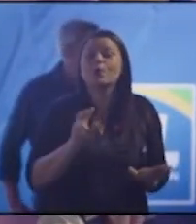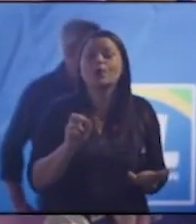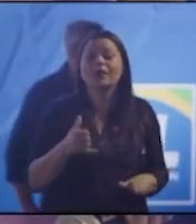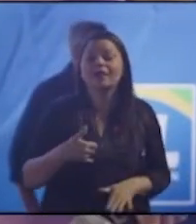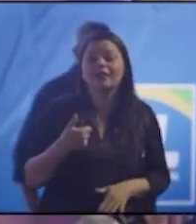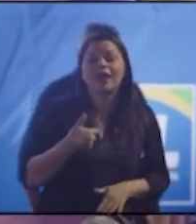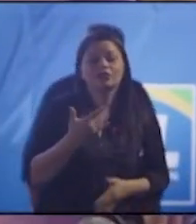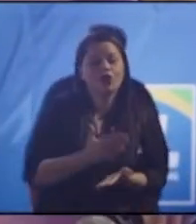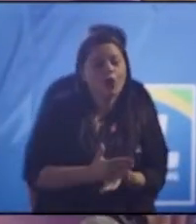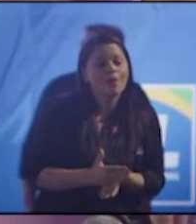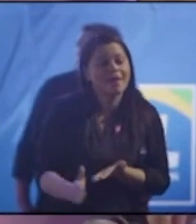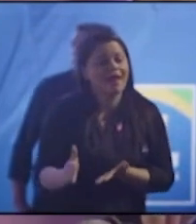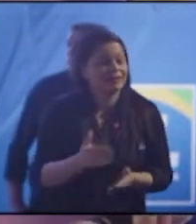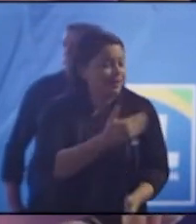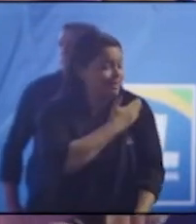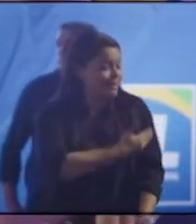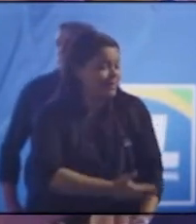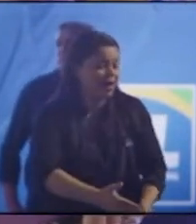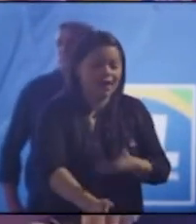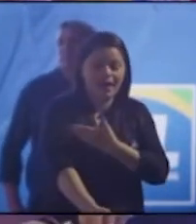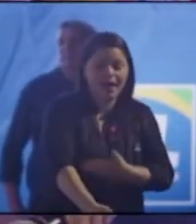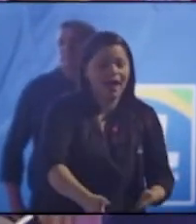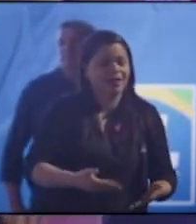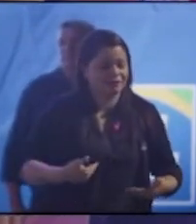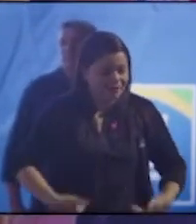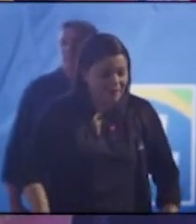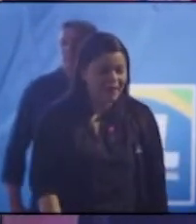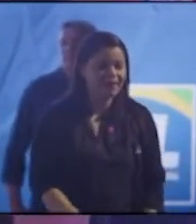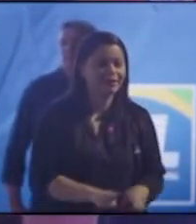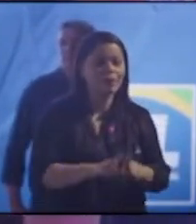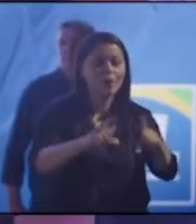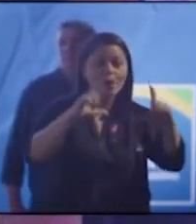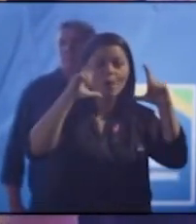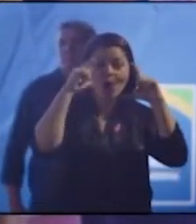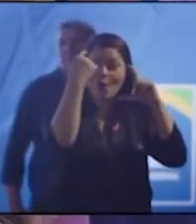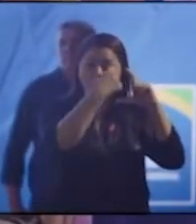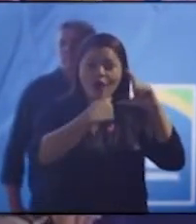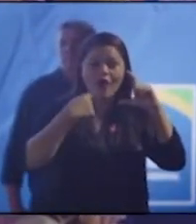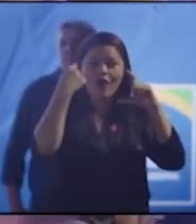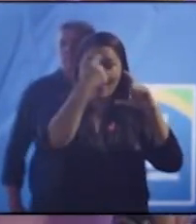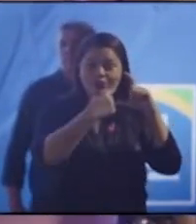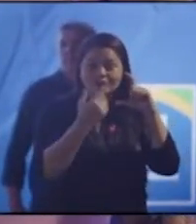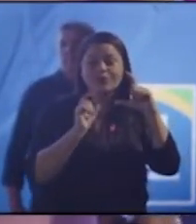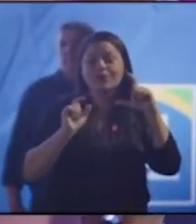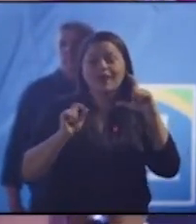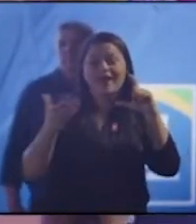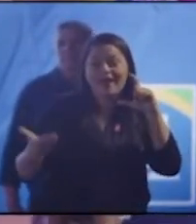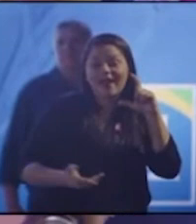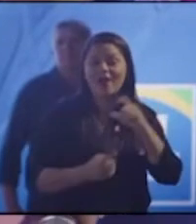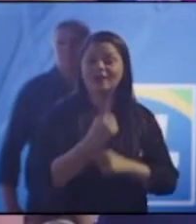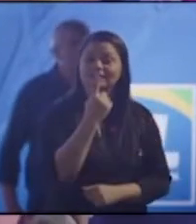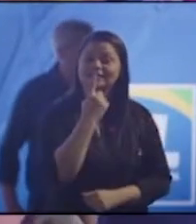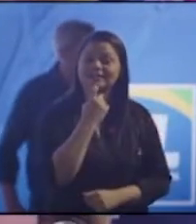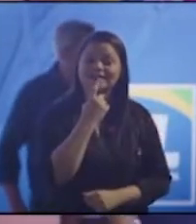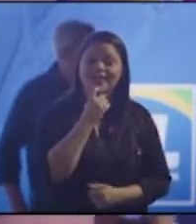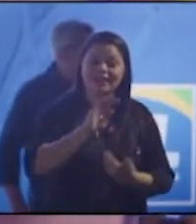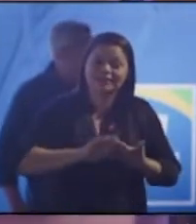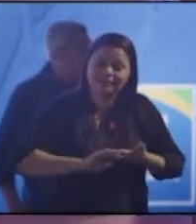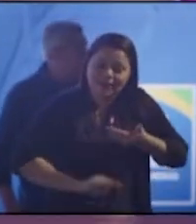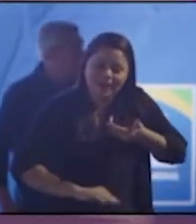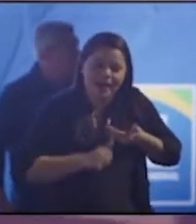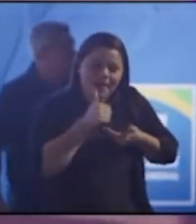aparecer, assim como o seu rosto também. Agora, o sangue do bebê está separado do sangue da